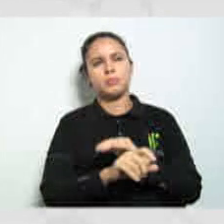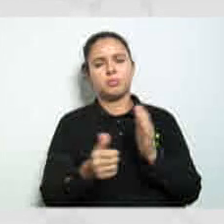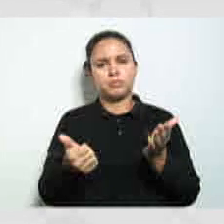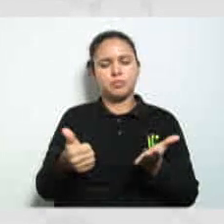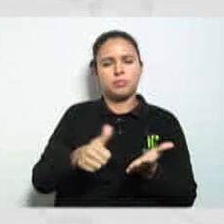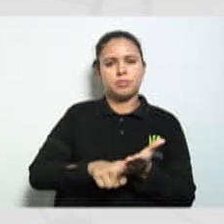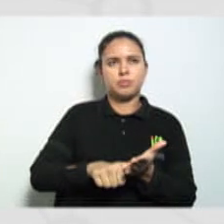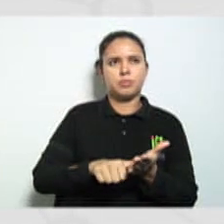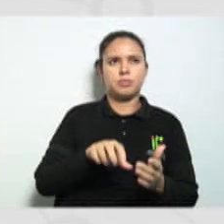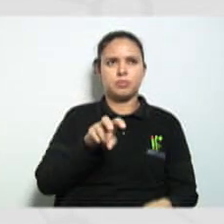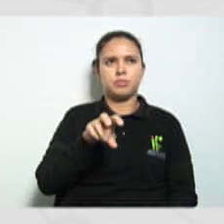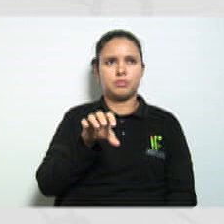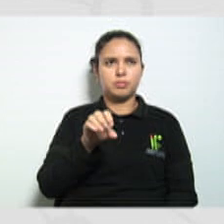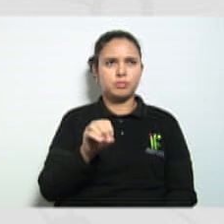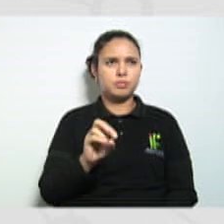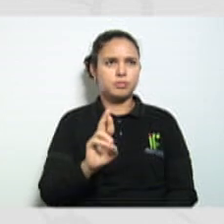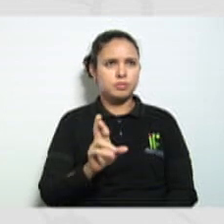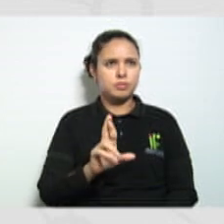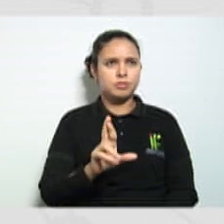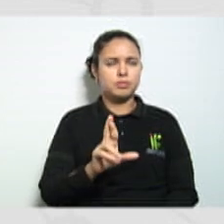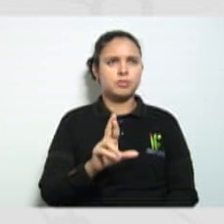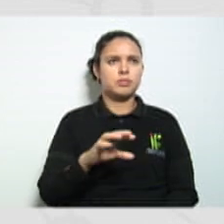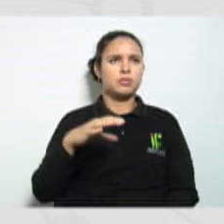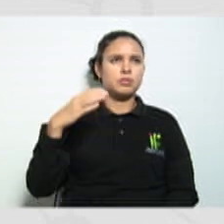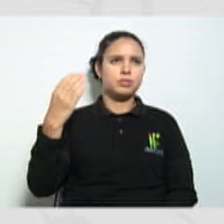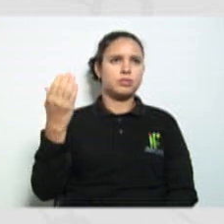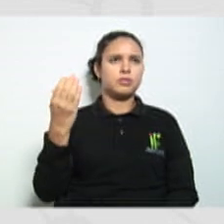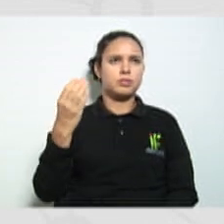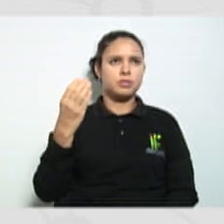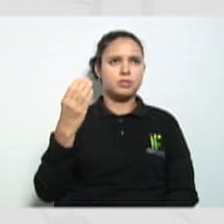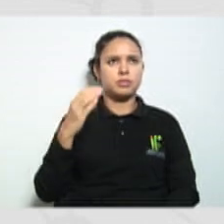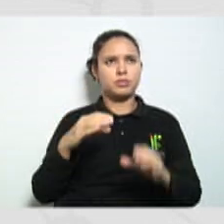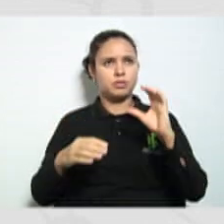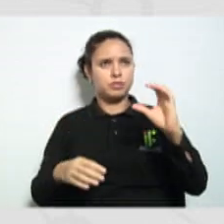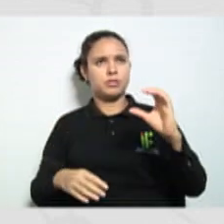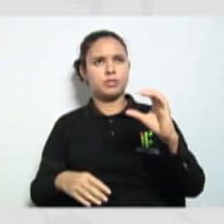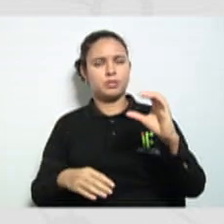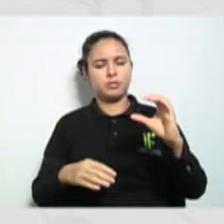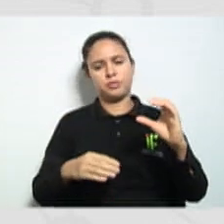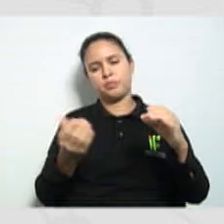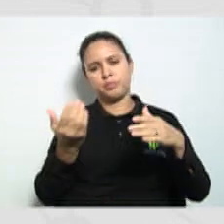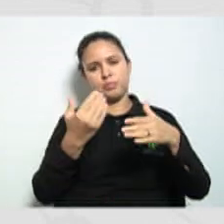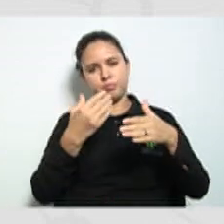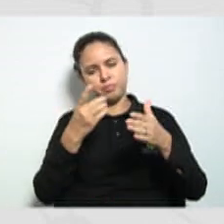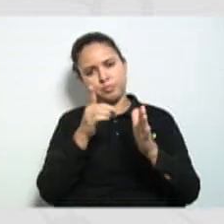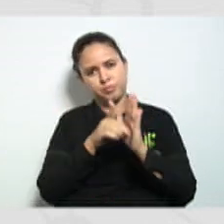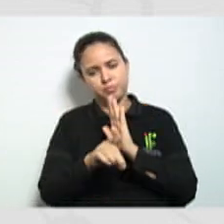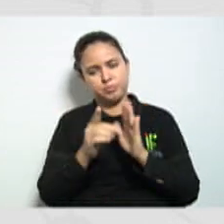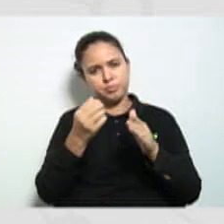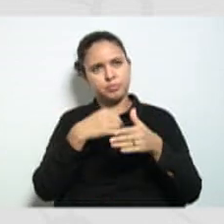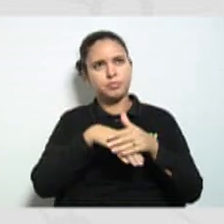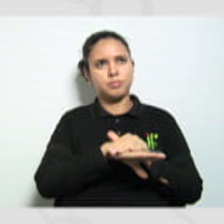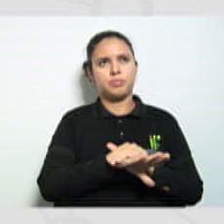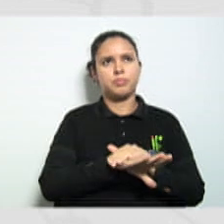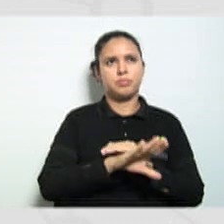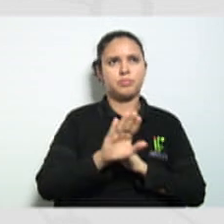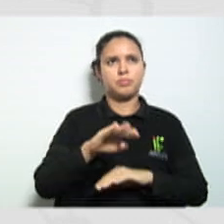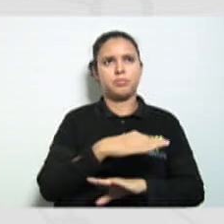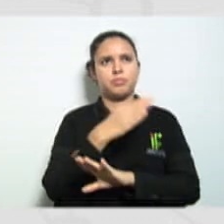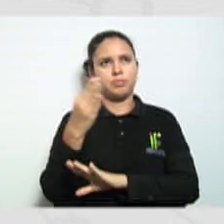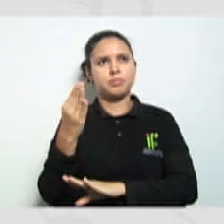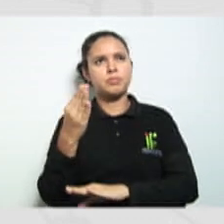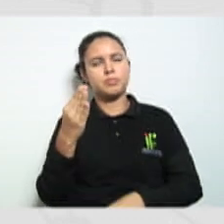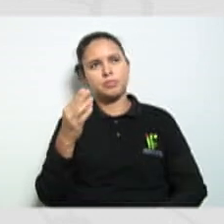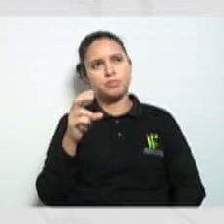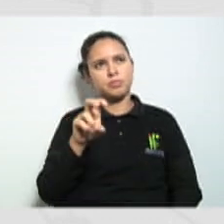com obrigações com terceiros de R$500. Alternativa C, débito, estoques, operações com terceiros de R$500